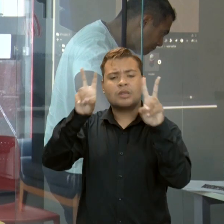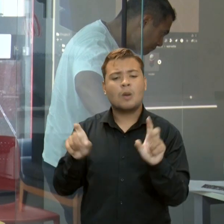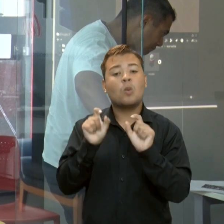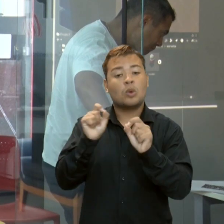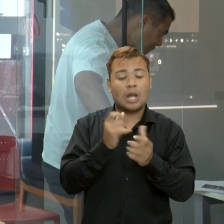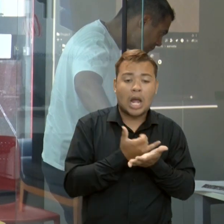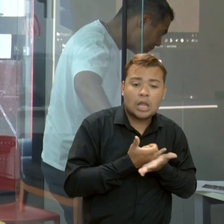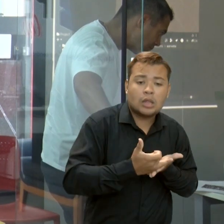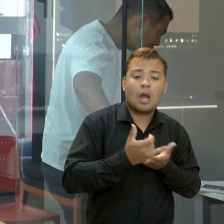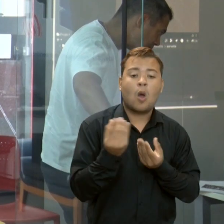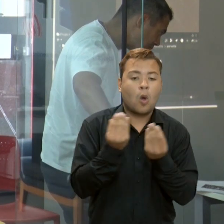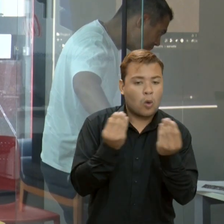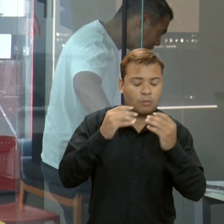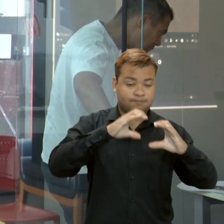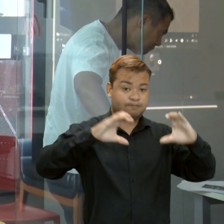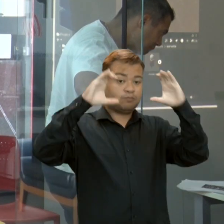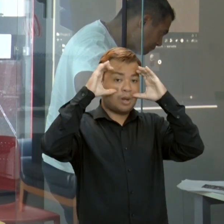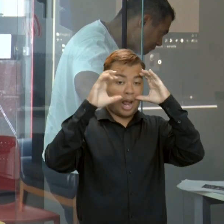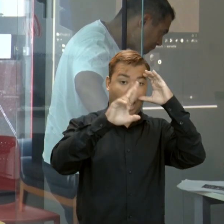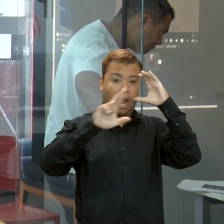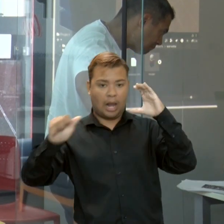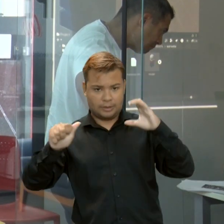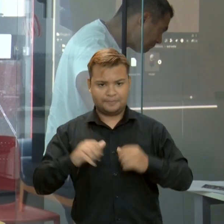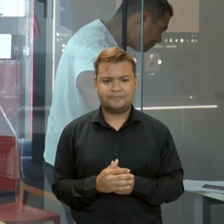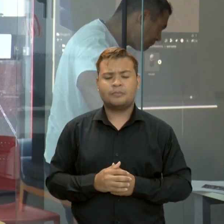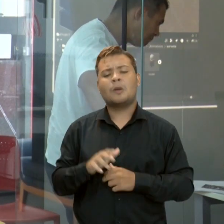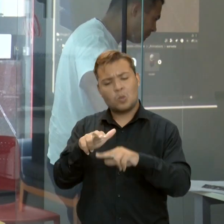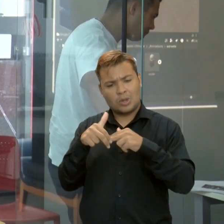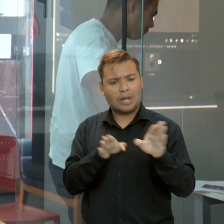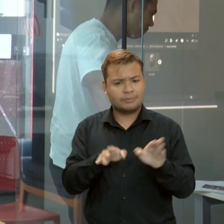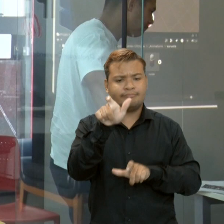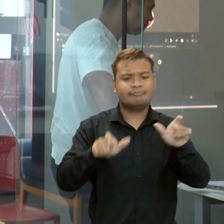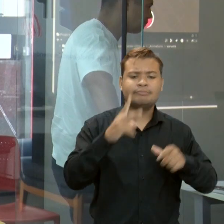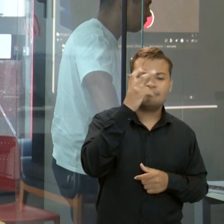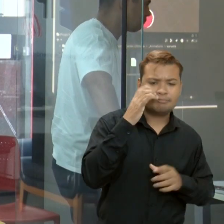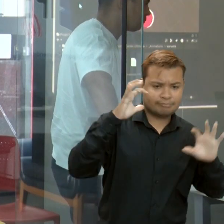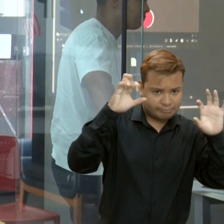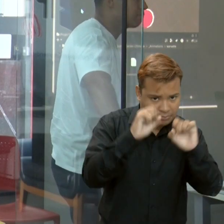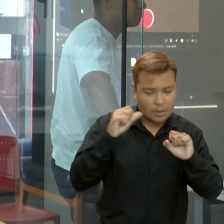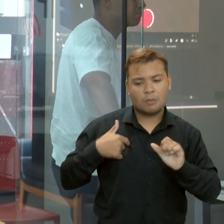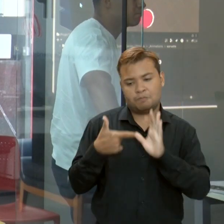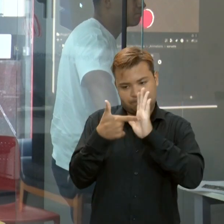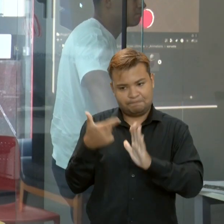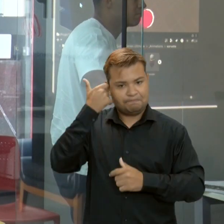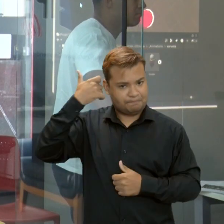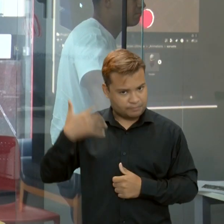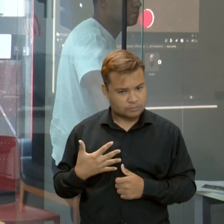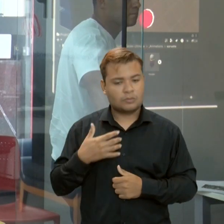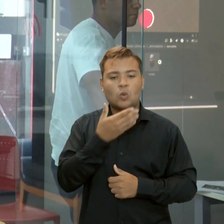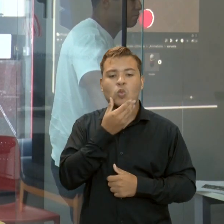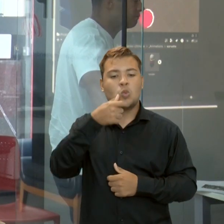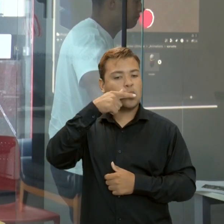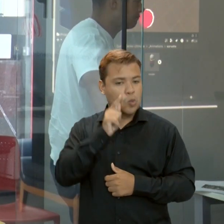introdução à realidade aumentada. Antes de continuar pela acessibilidade de pessoas cegas ou de baixa visão, eu vou me apresentar. Eu sou